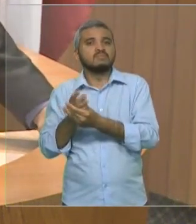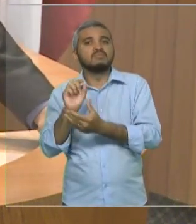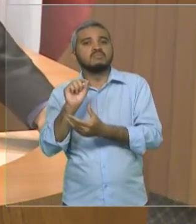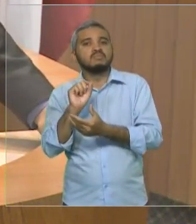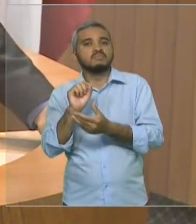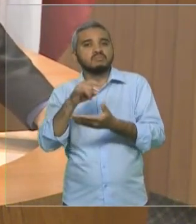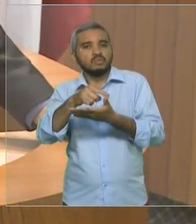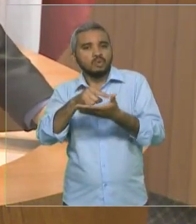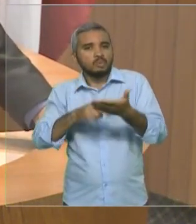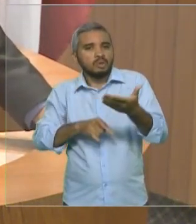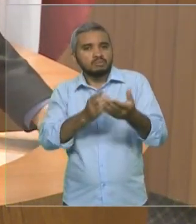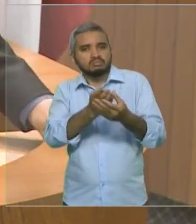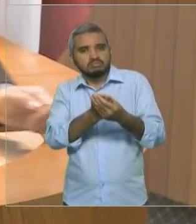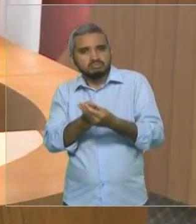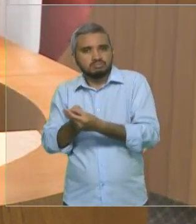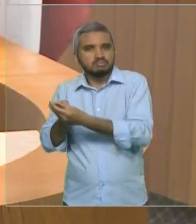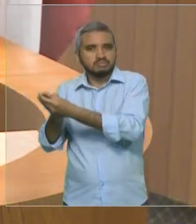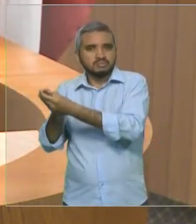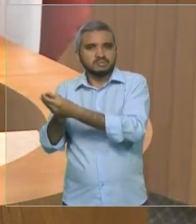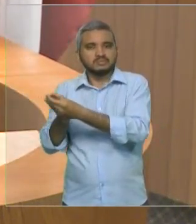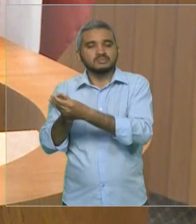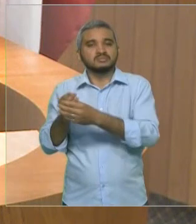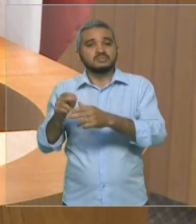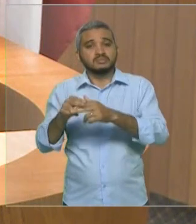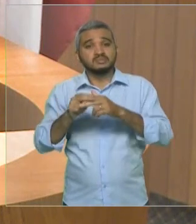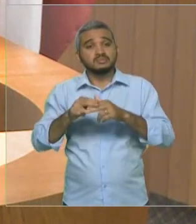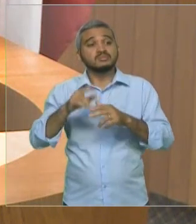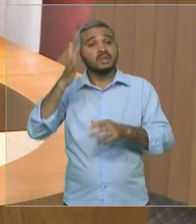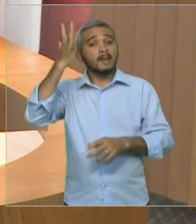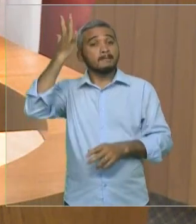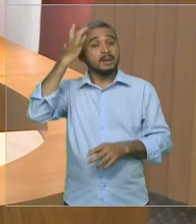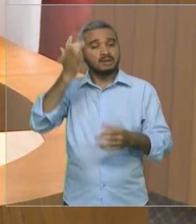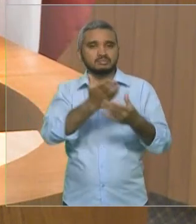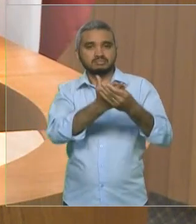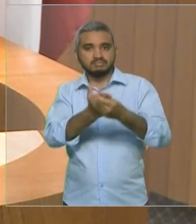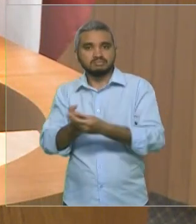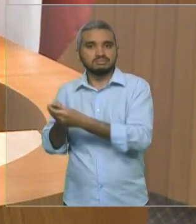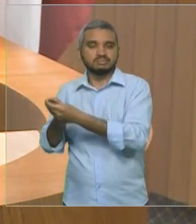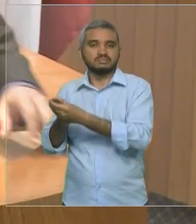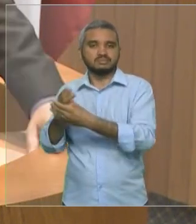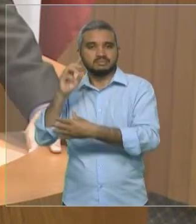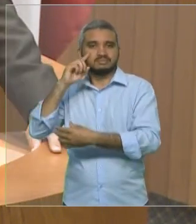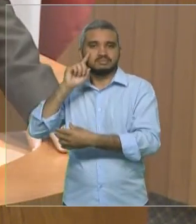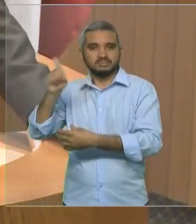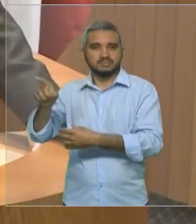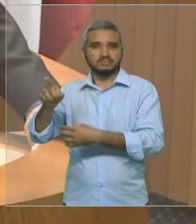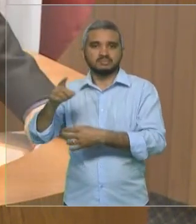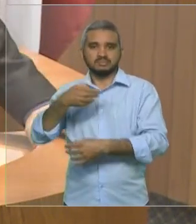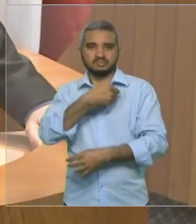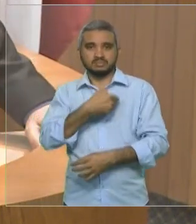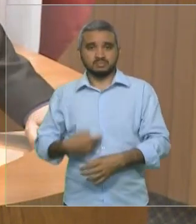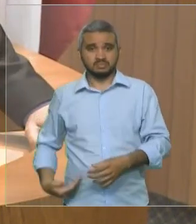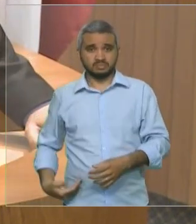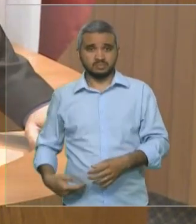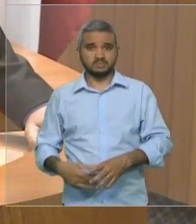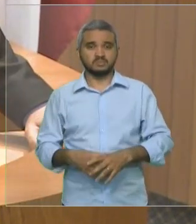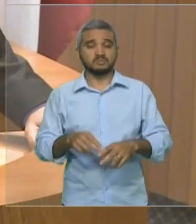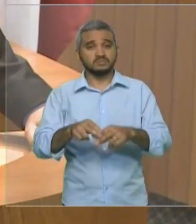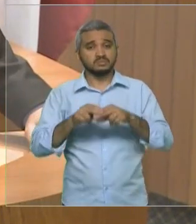assim, houveram os diálogos. Quando da aprovação do projeto de lei que criou o UEMA